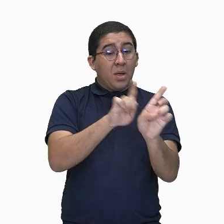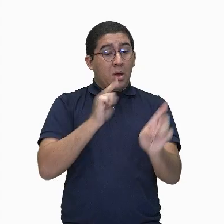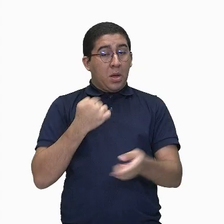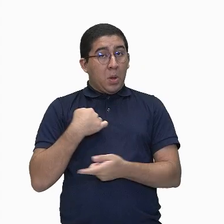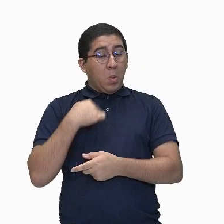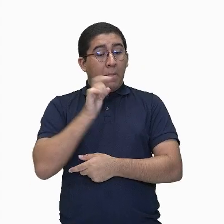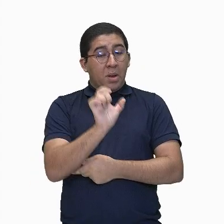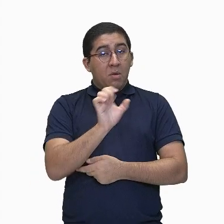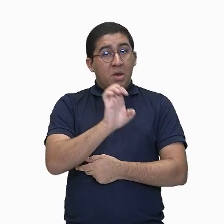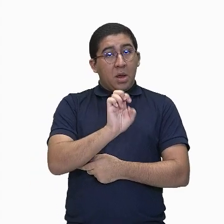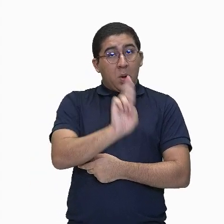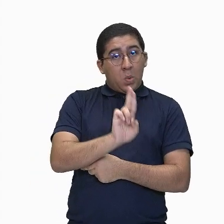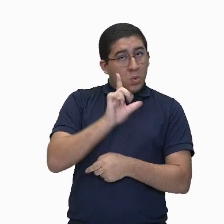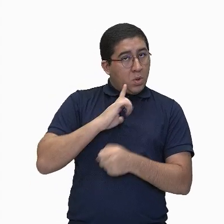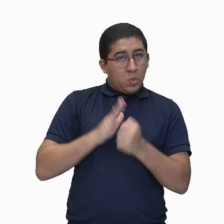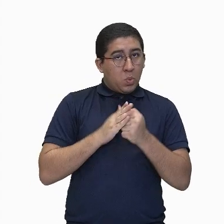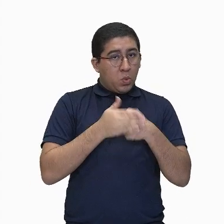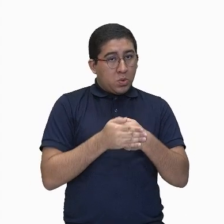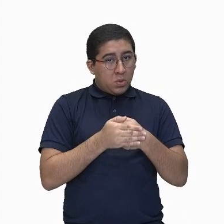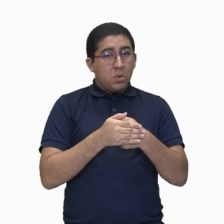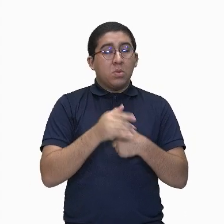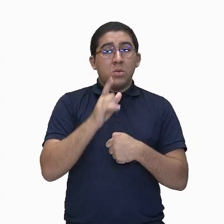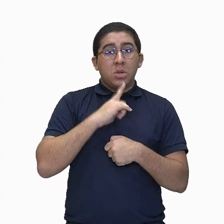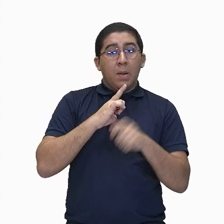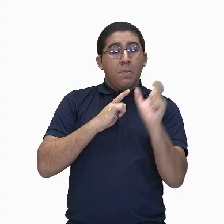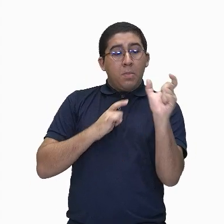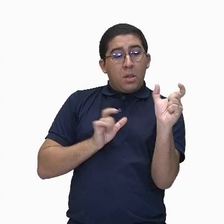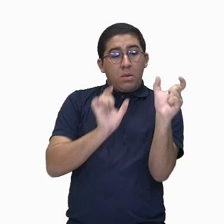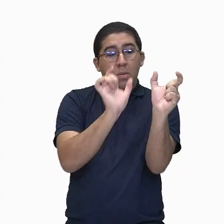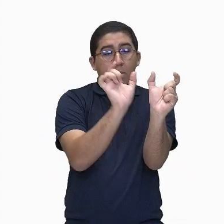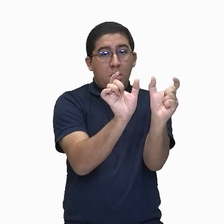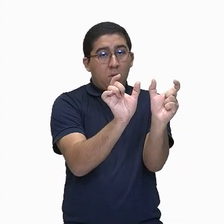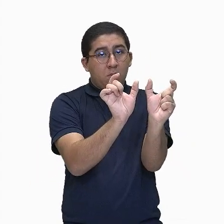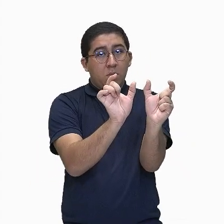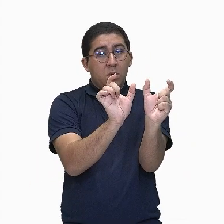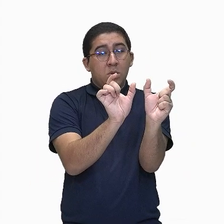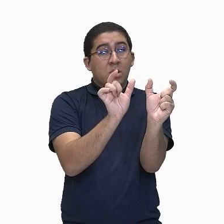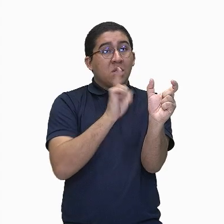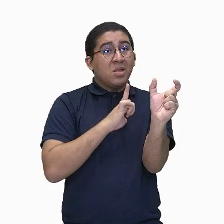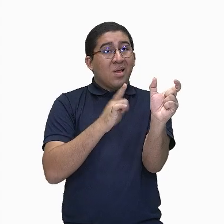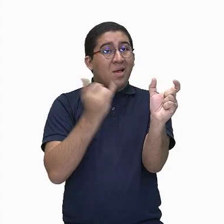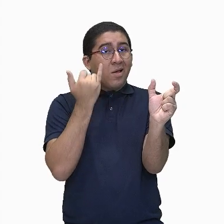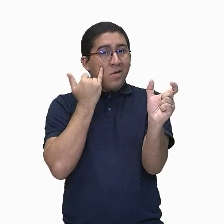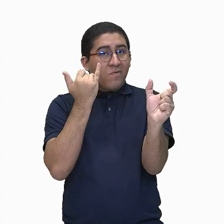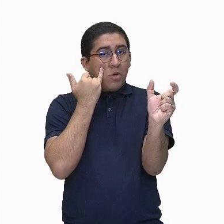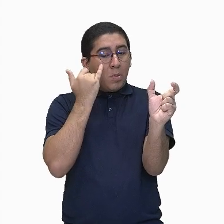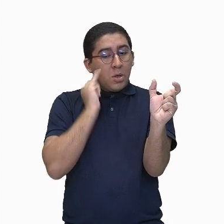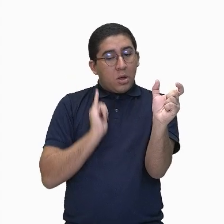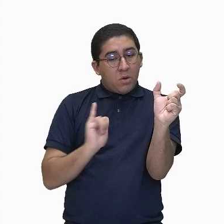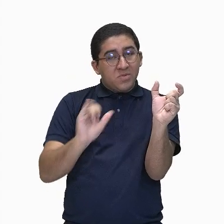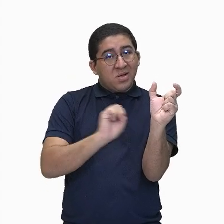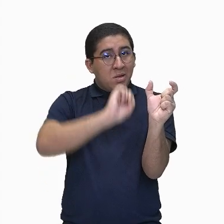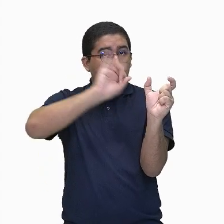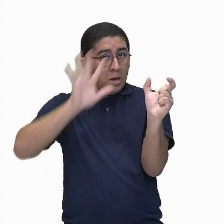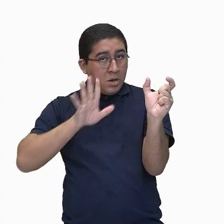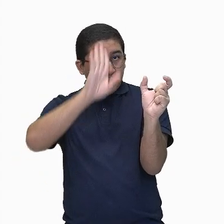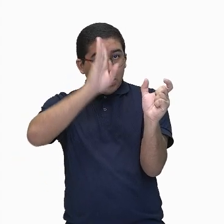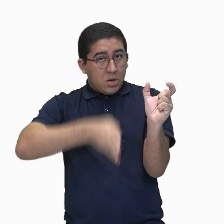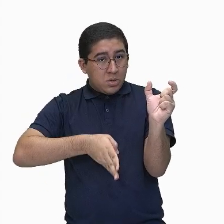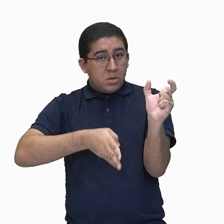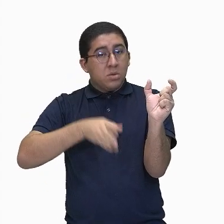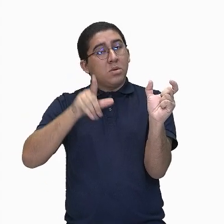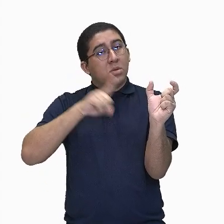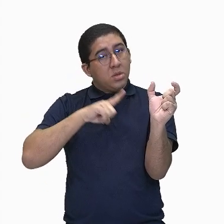uma oração que ela está comunicando uma informação de forma clara e objetiva. Então, logo eu tenho uma